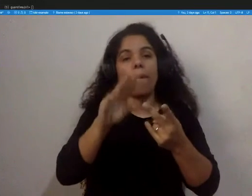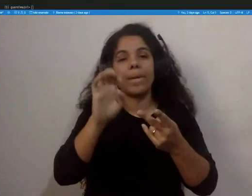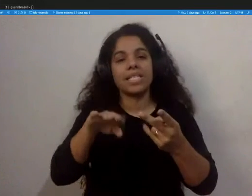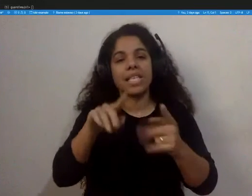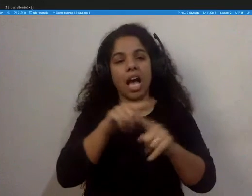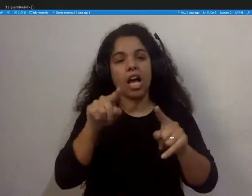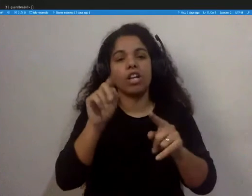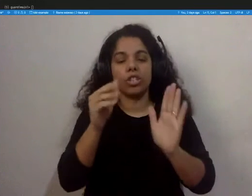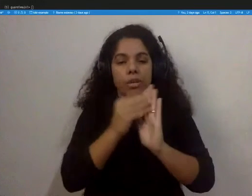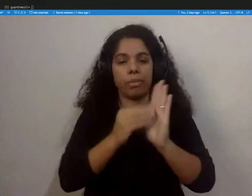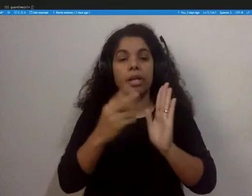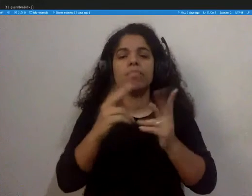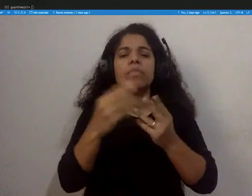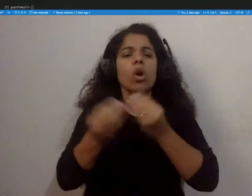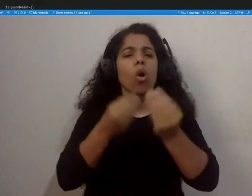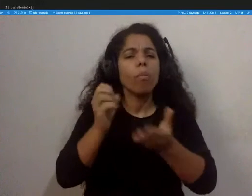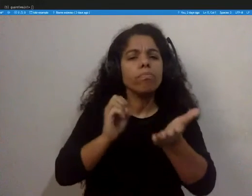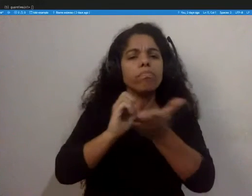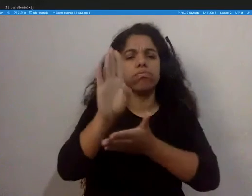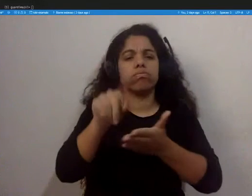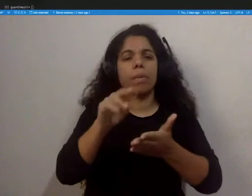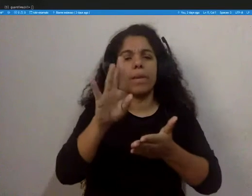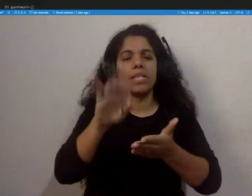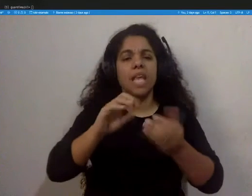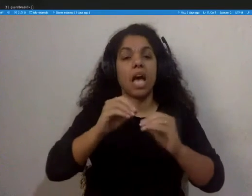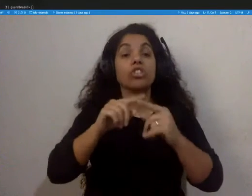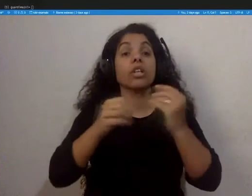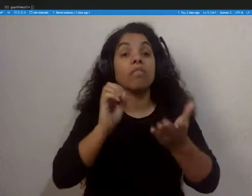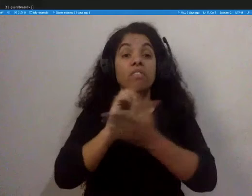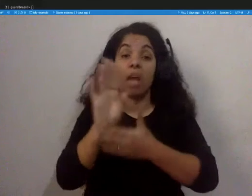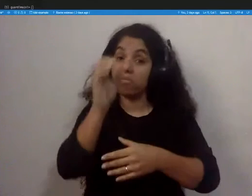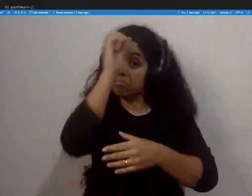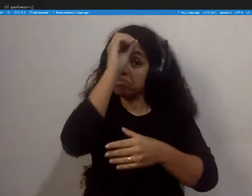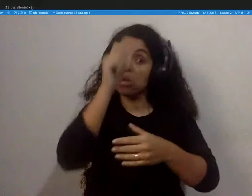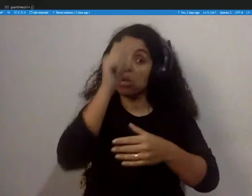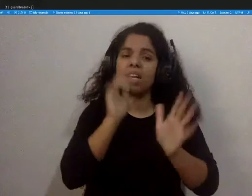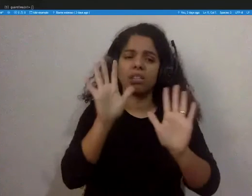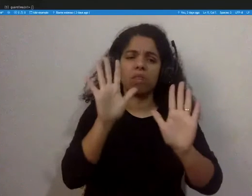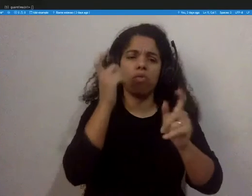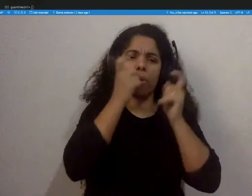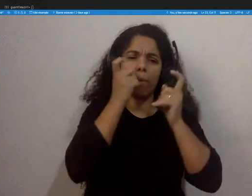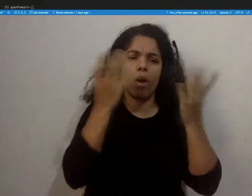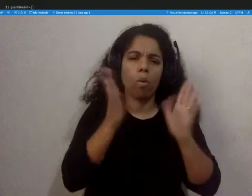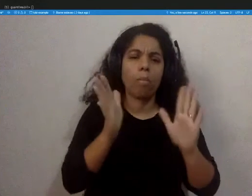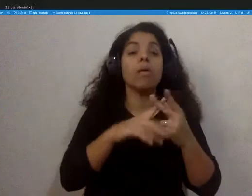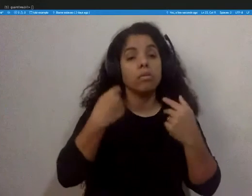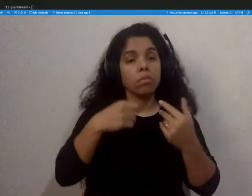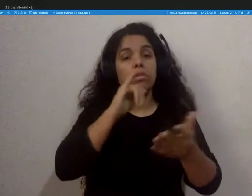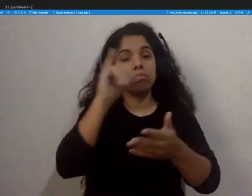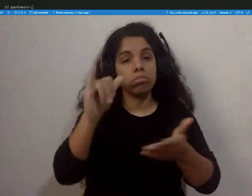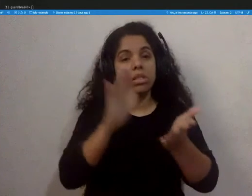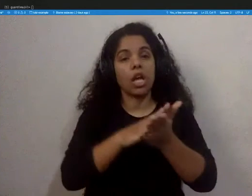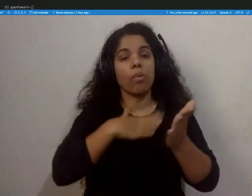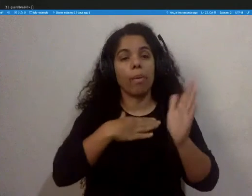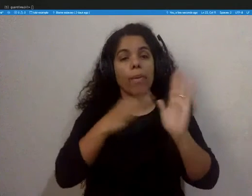certo? E como que eu vou enviar essa mensagem? Quem vai enviar essa mensagem? Não sei ainda, não preciso me preocupar. Mas eu preciso dizer para o meu